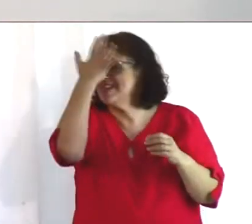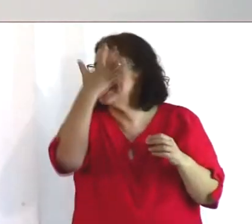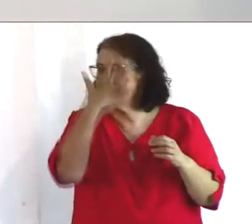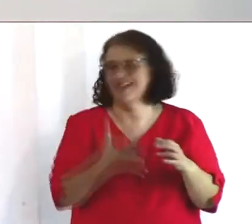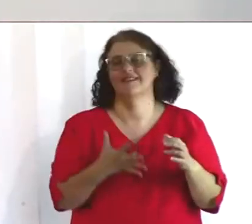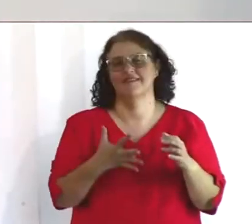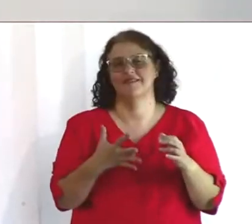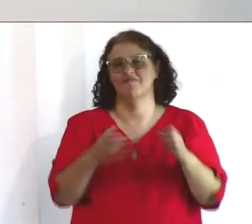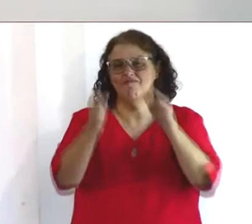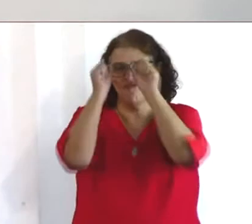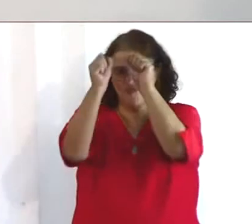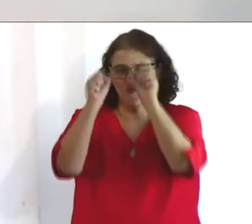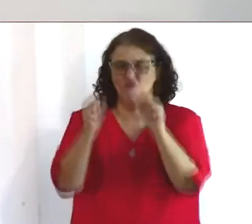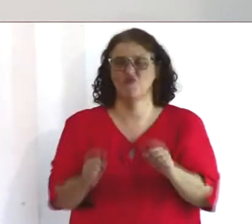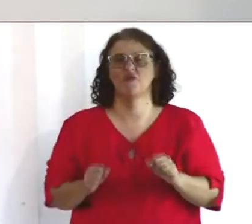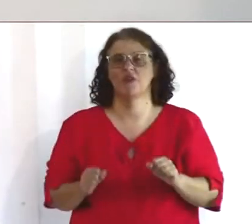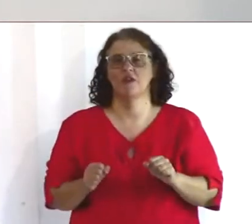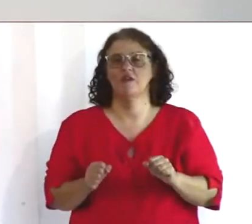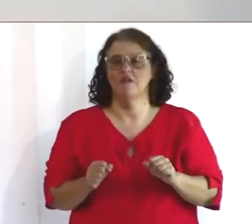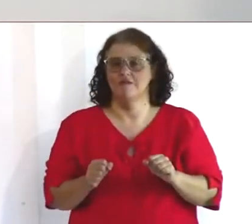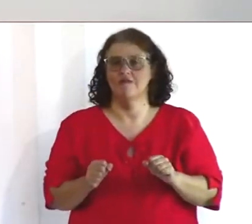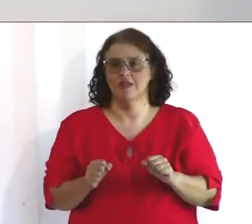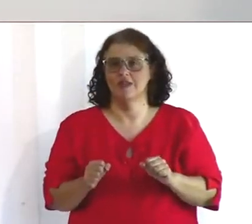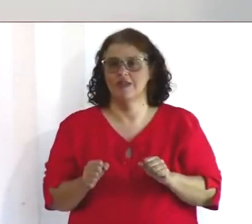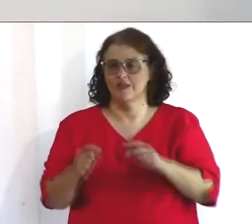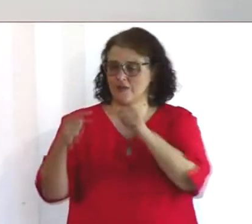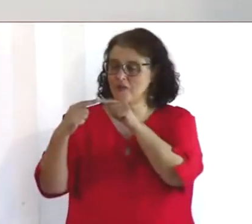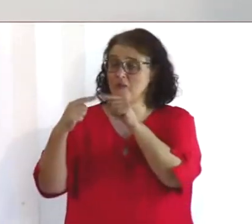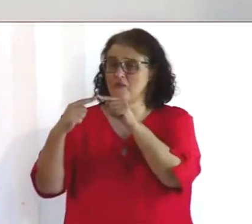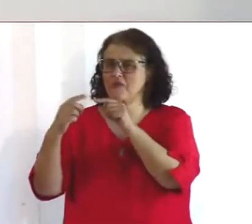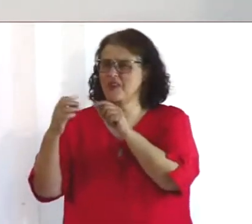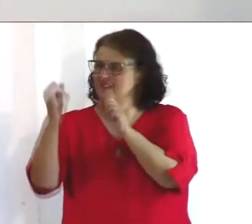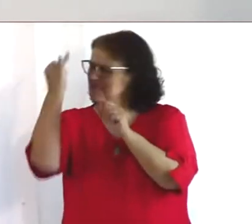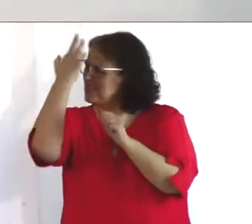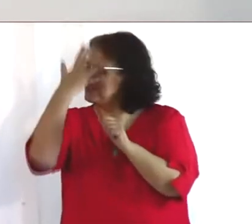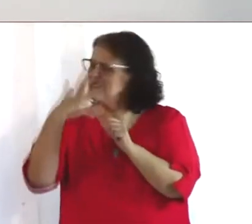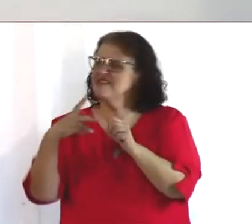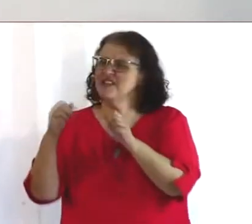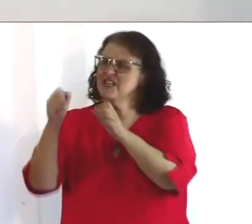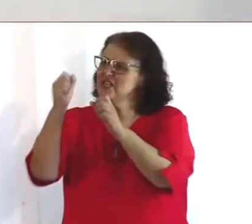com a onipotência de Deus, com todo o poder de Deus.